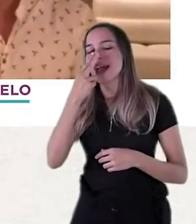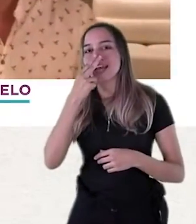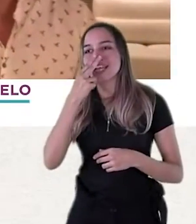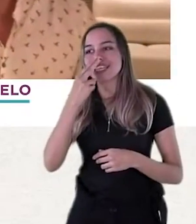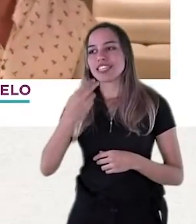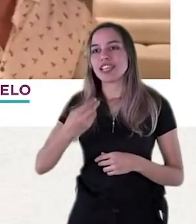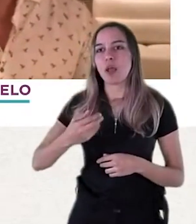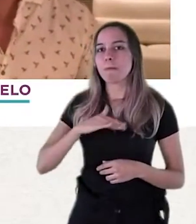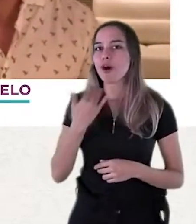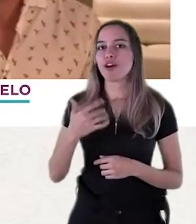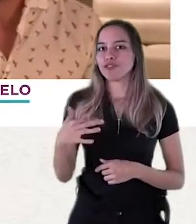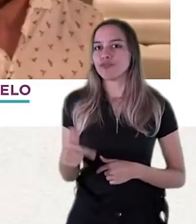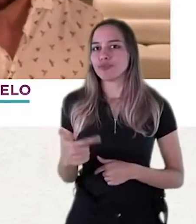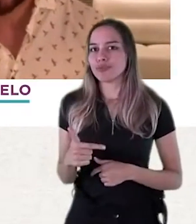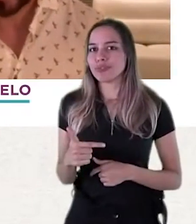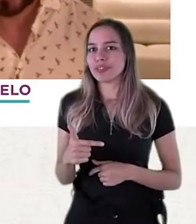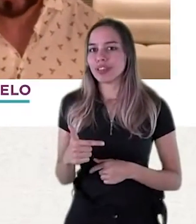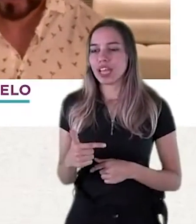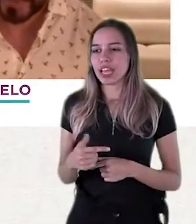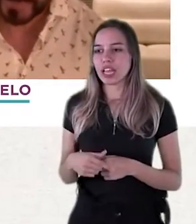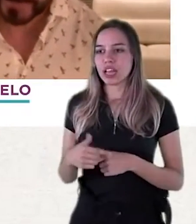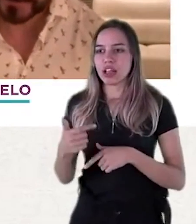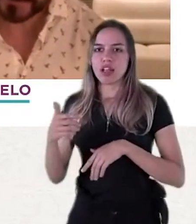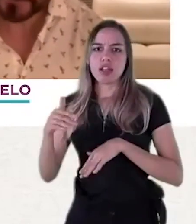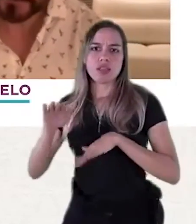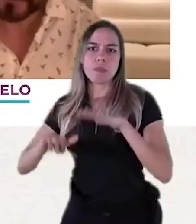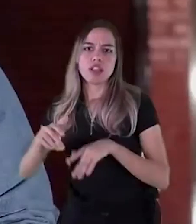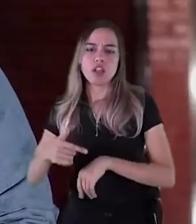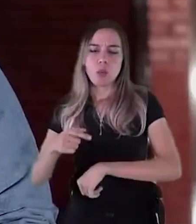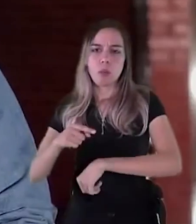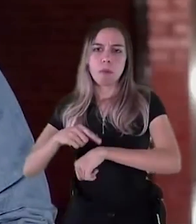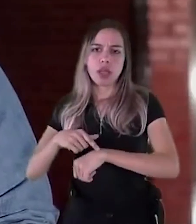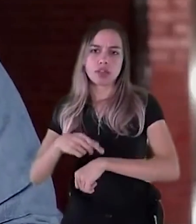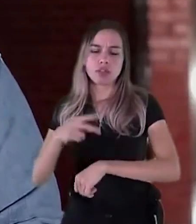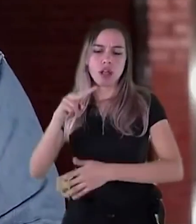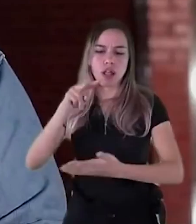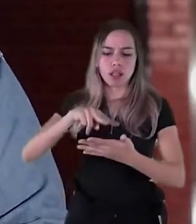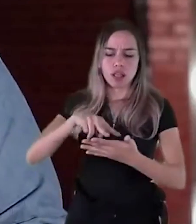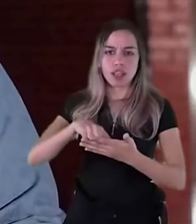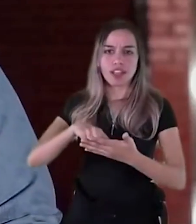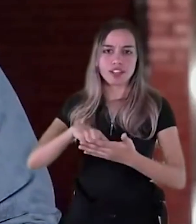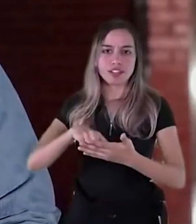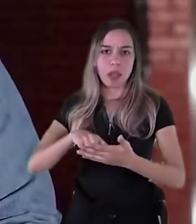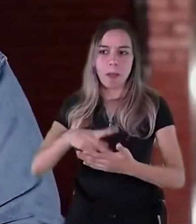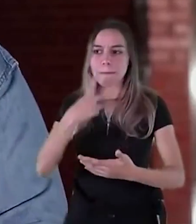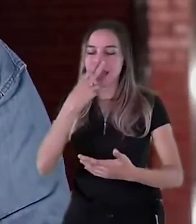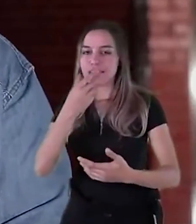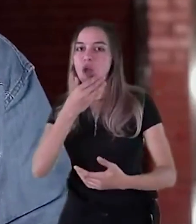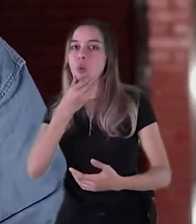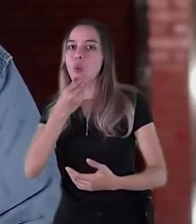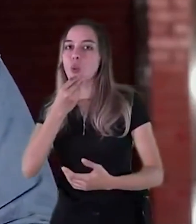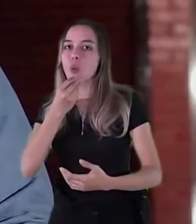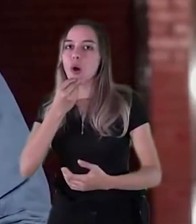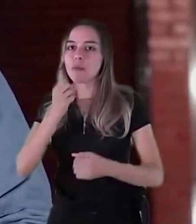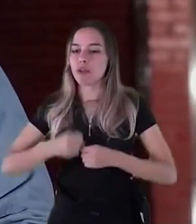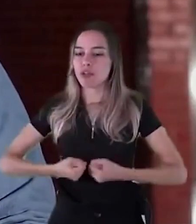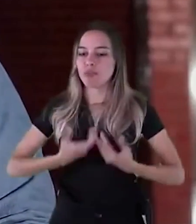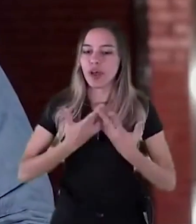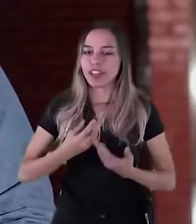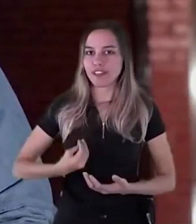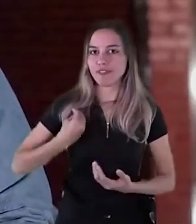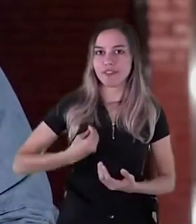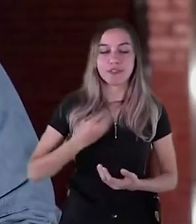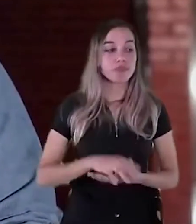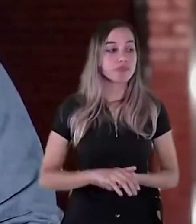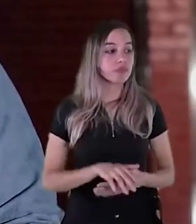for lida, terá sentido. Bem, a gente chegou agora no meio da live. Eu queria lembrar novamente que eu estou aqui